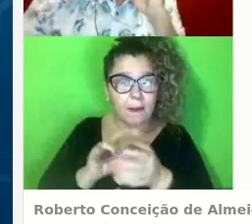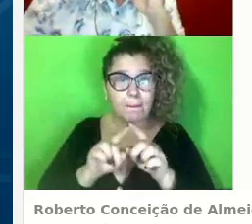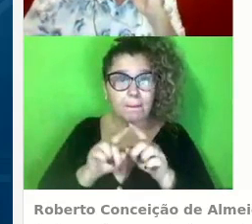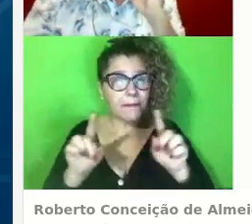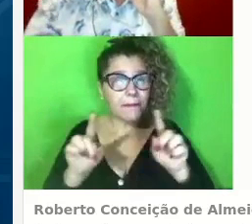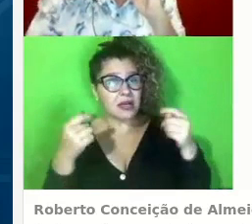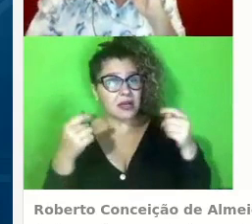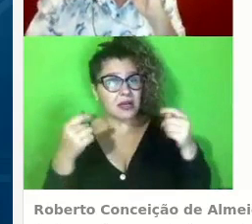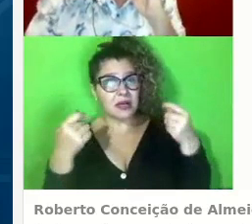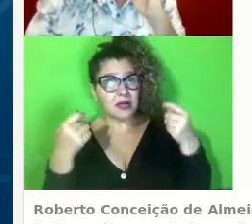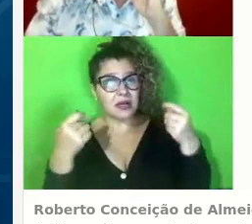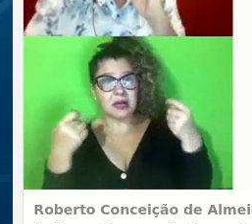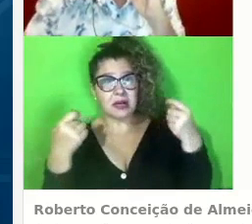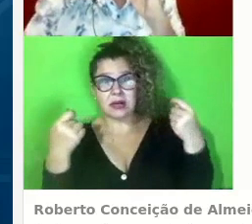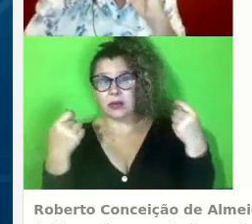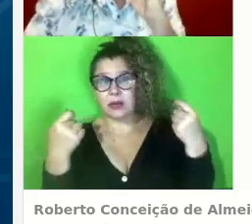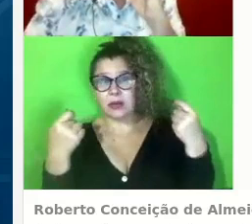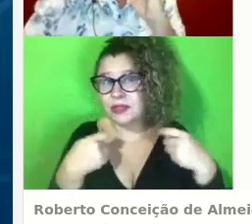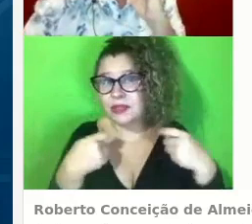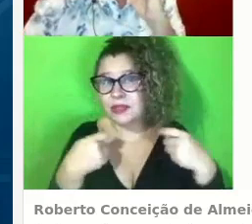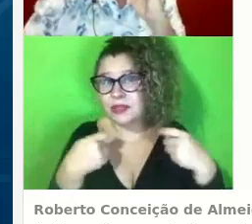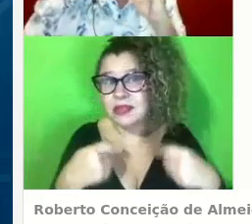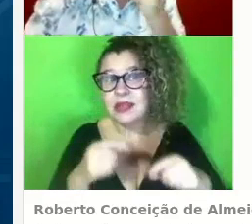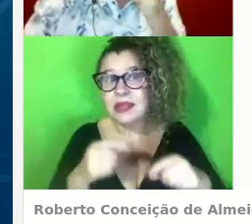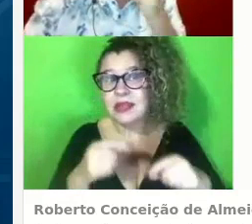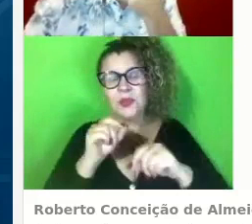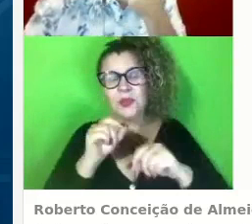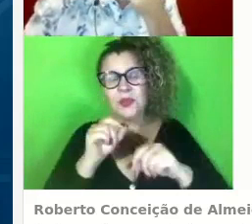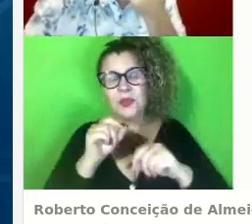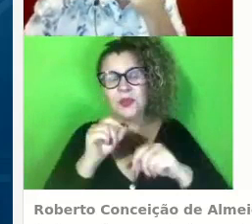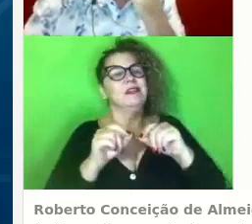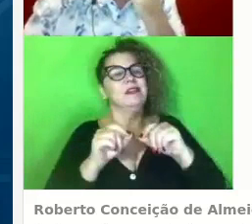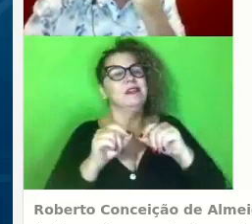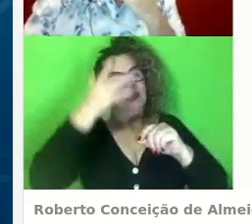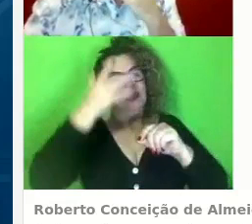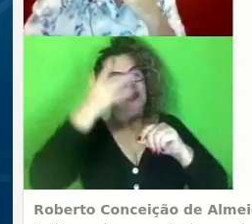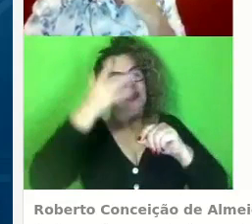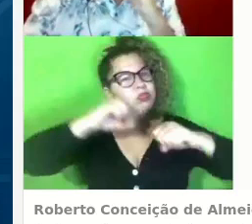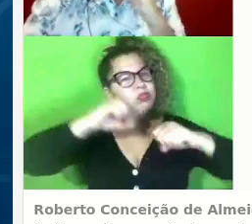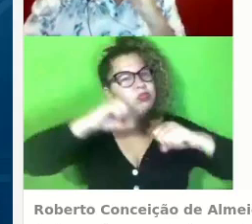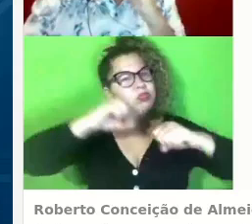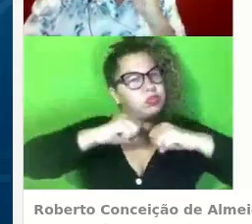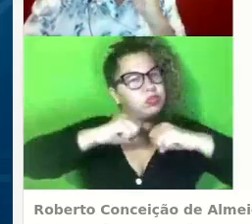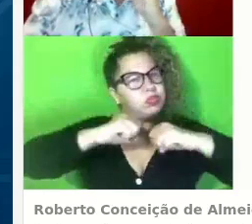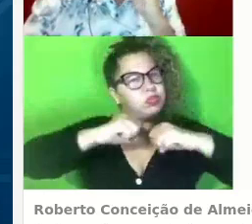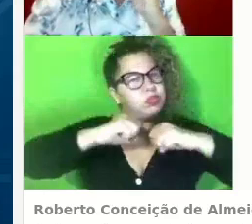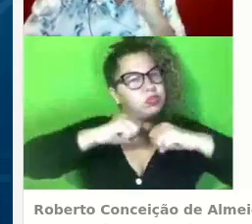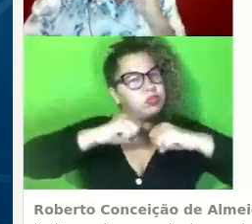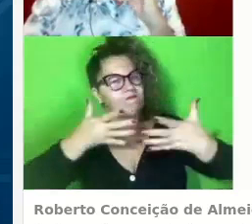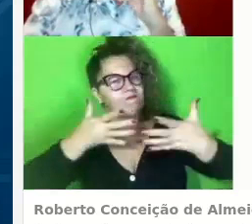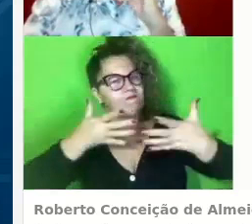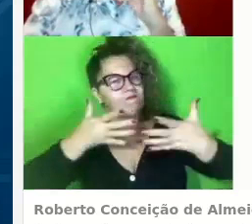do que nunca, levantar esses debates para que os próprios